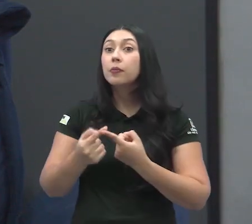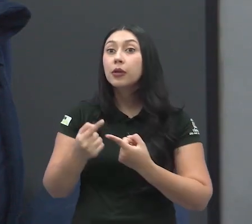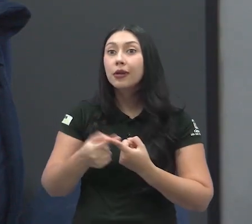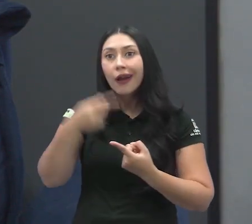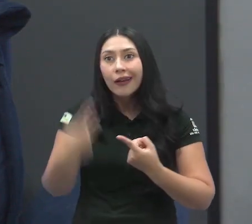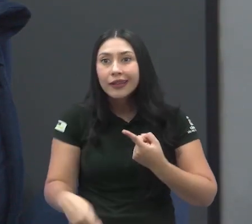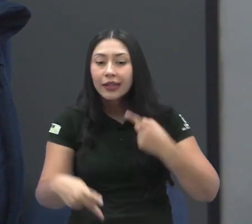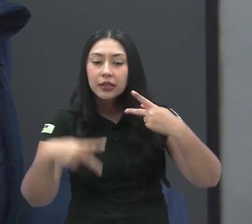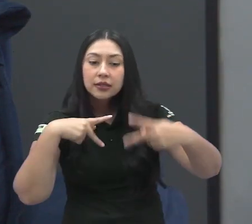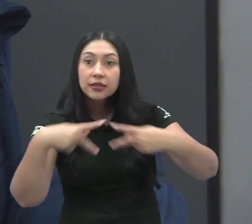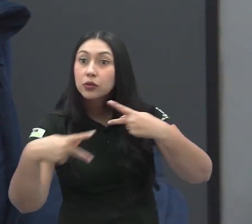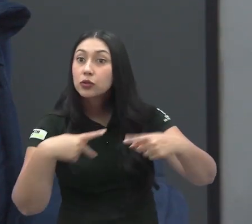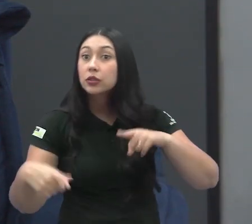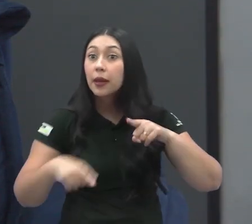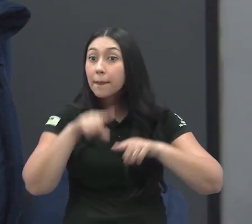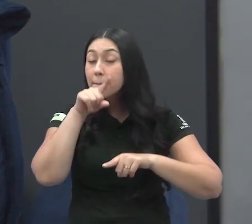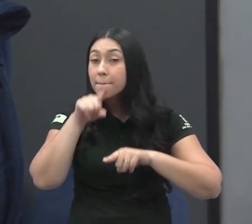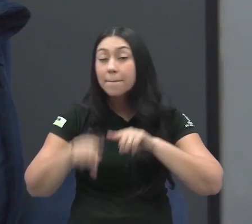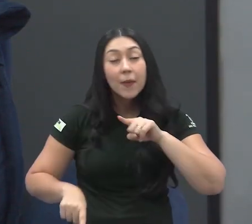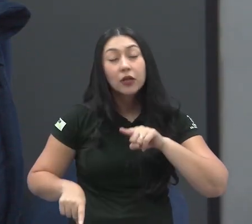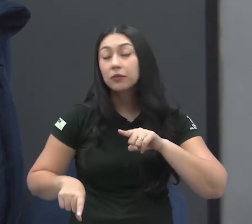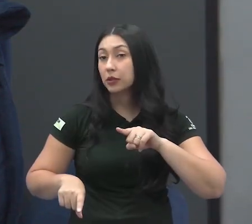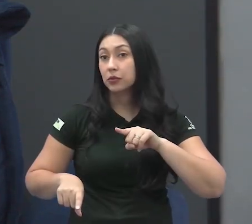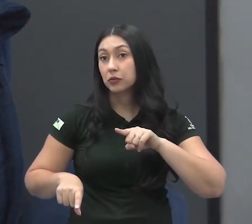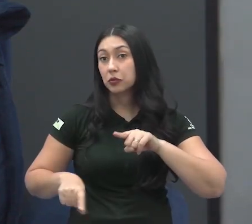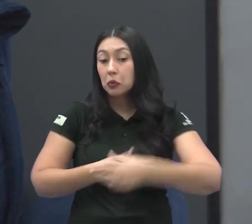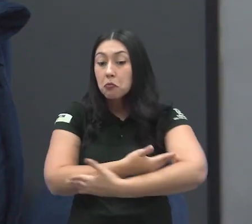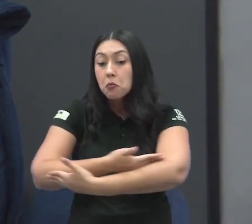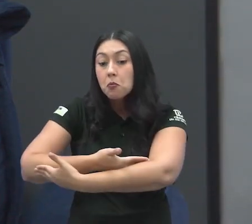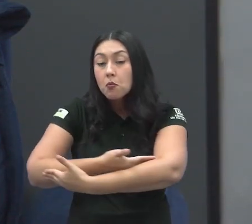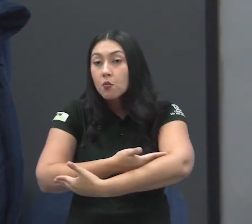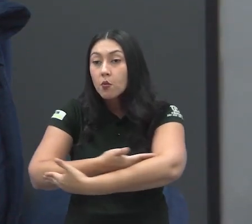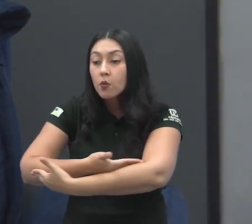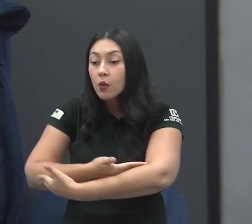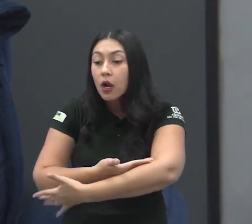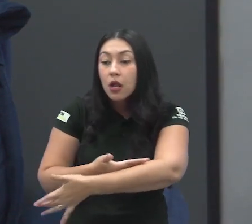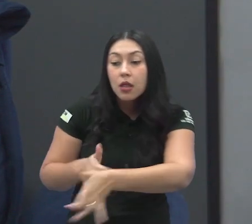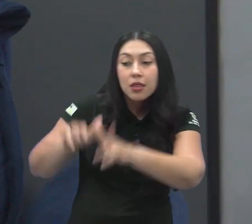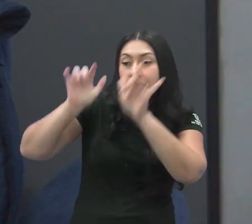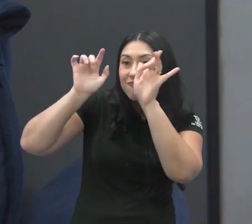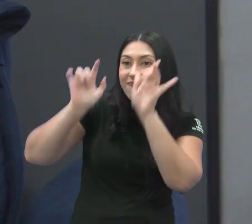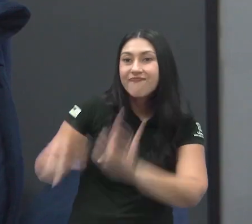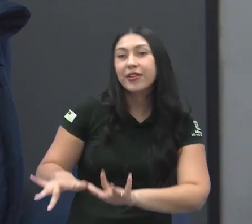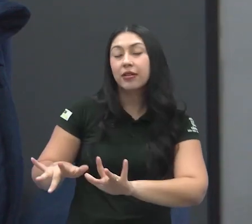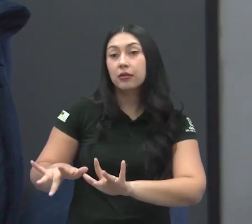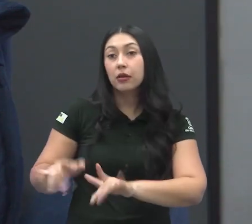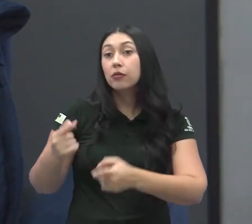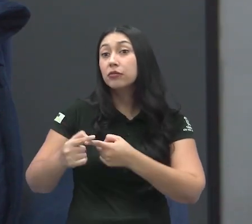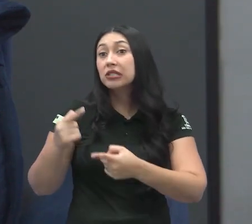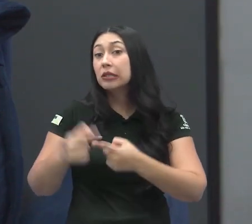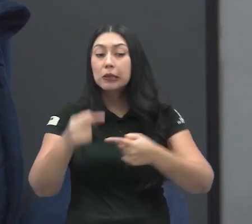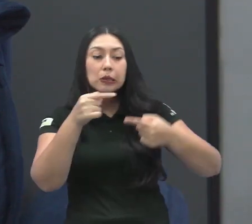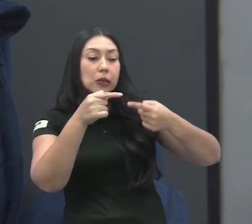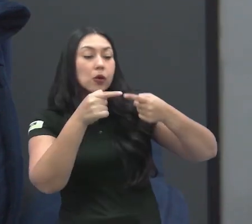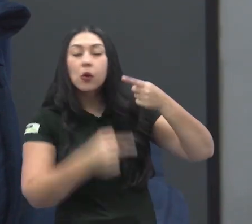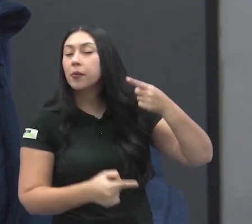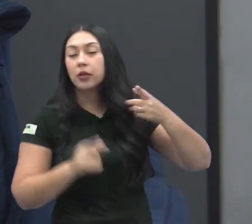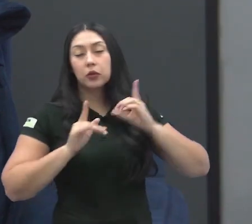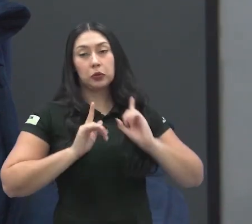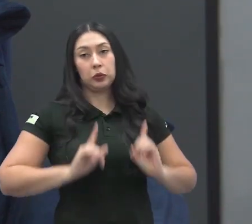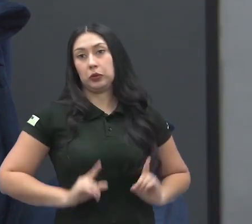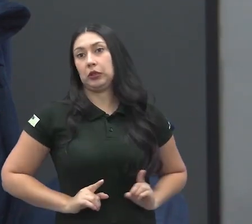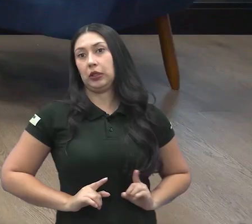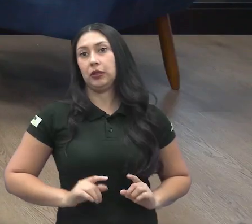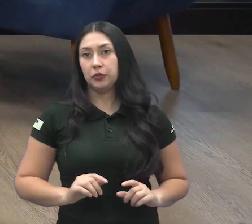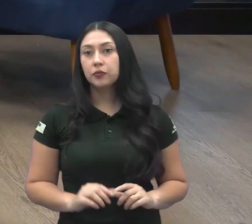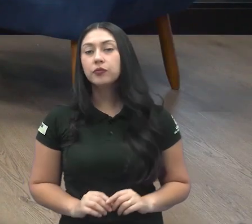porque em São José dos Campos é proibido que seja dado destinação não condizente com a dignidade humana a